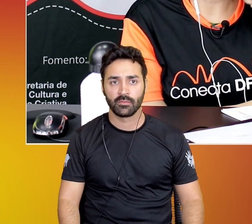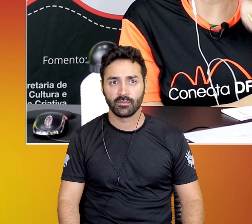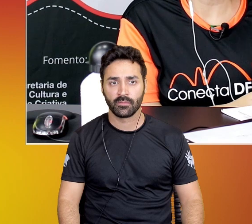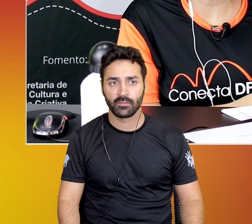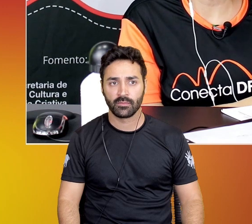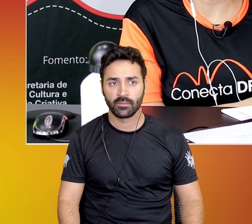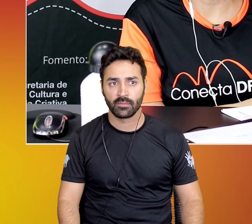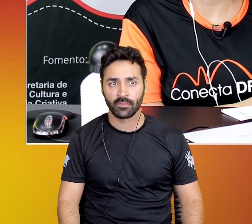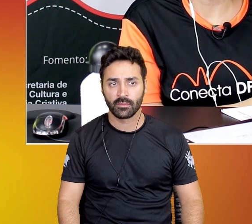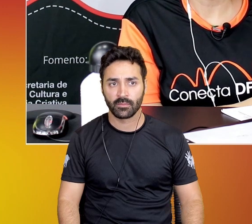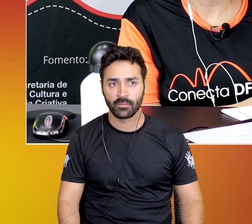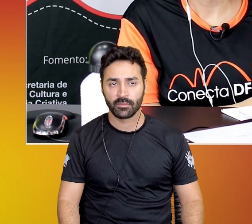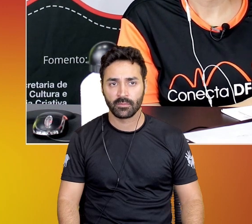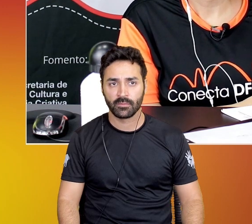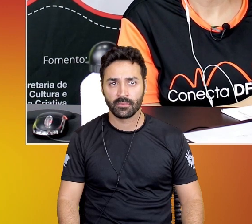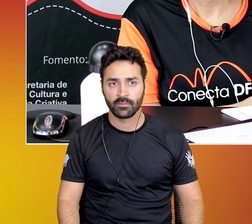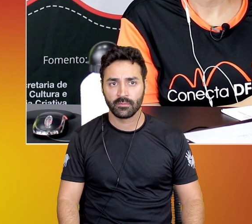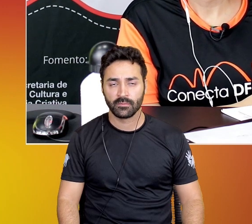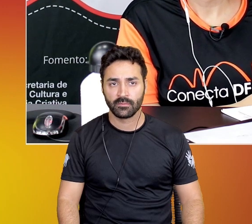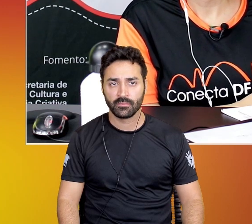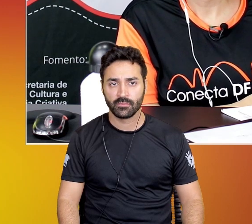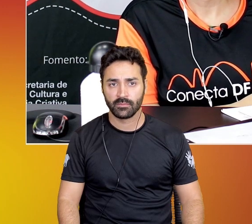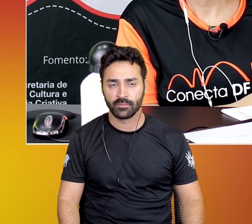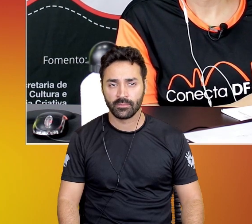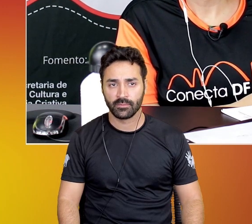Pode continuar, Radassa.